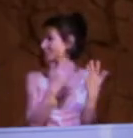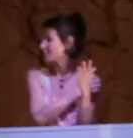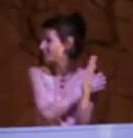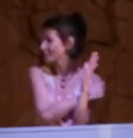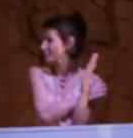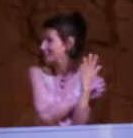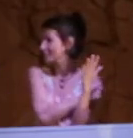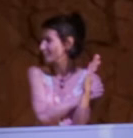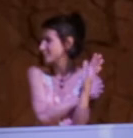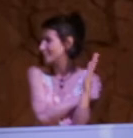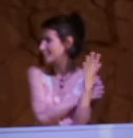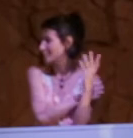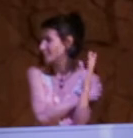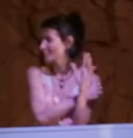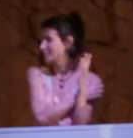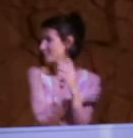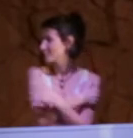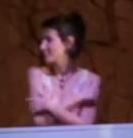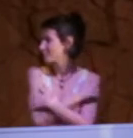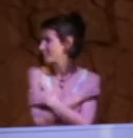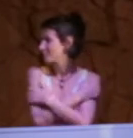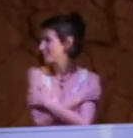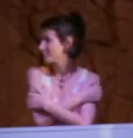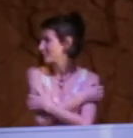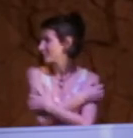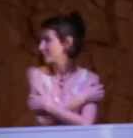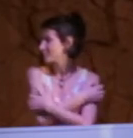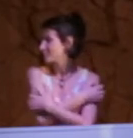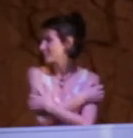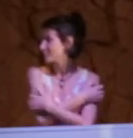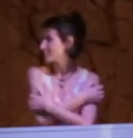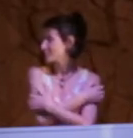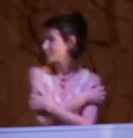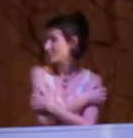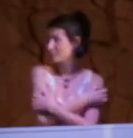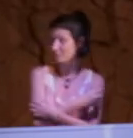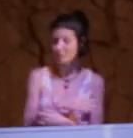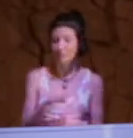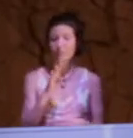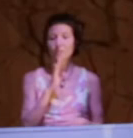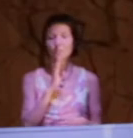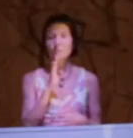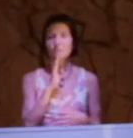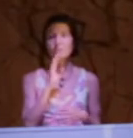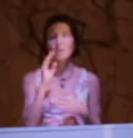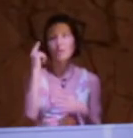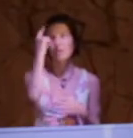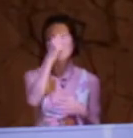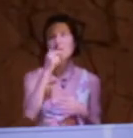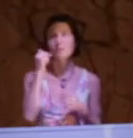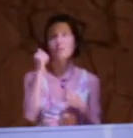está produzindo e está tendo a oportunidade de mostrar a cara, né? E com isso, encerrando